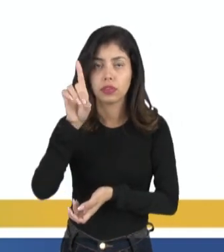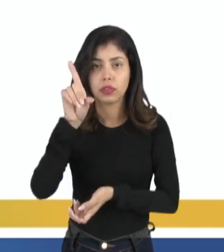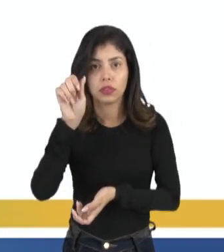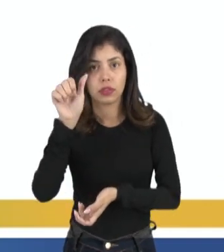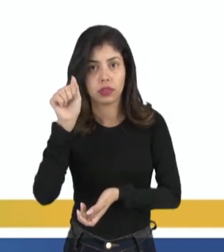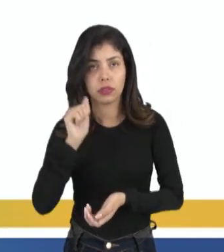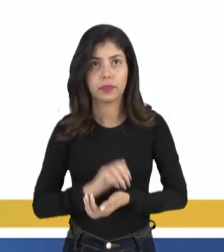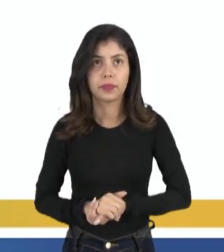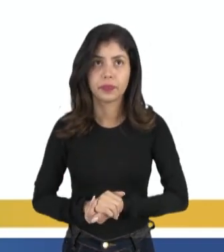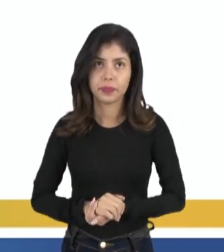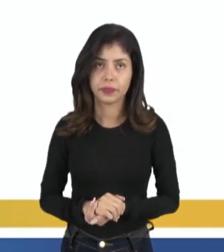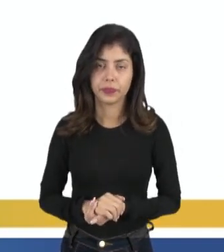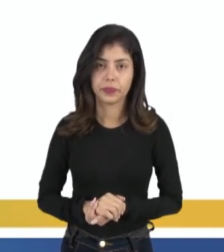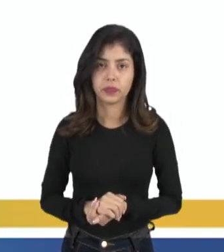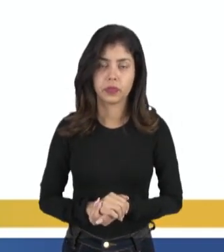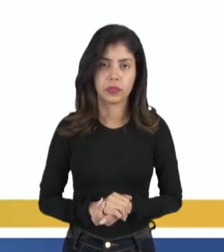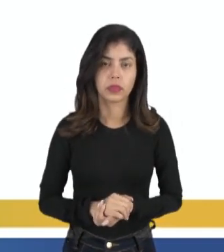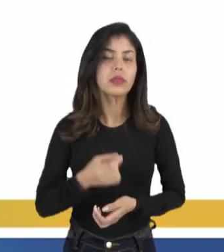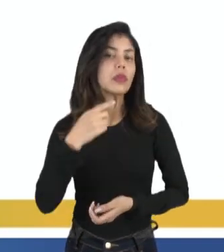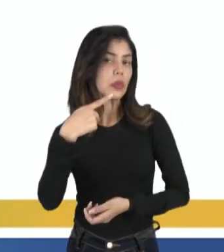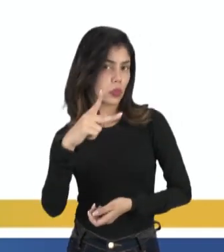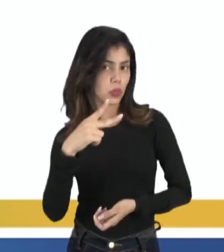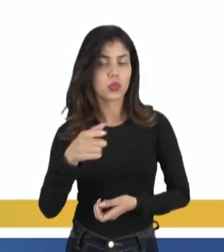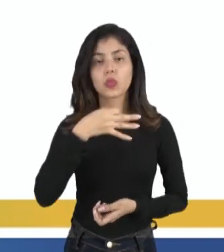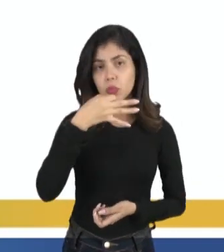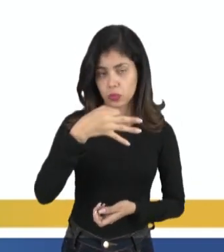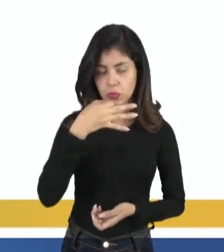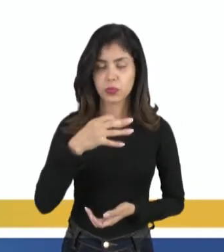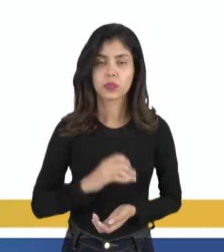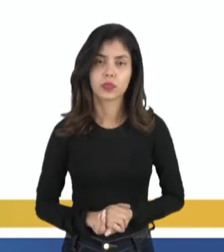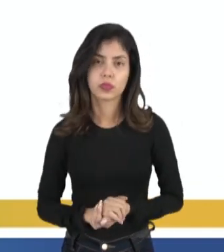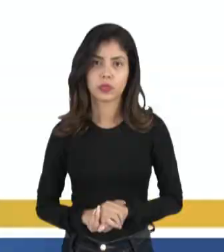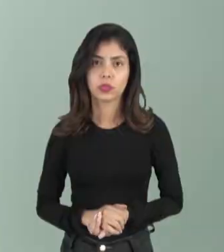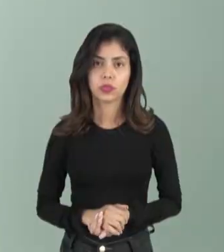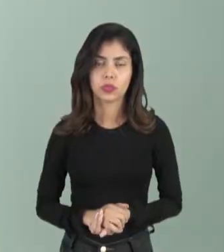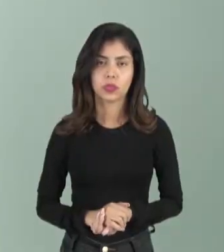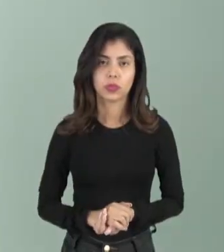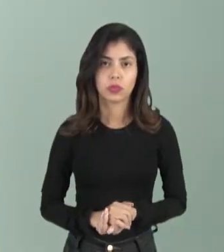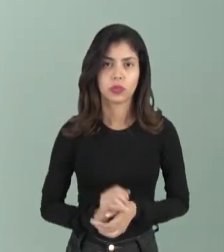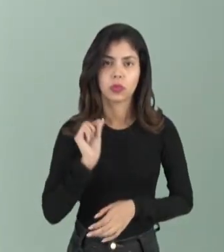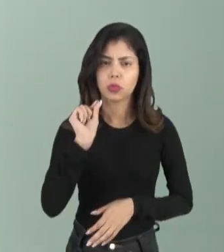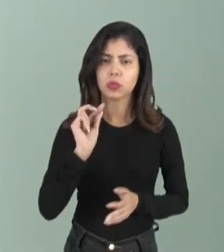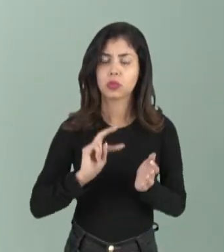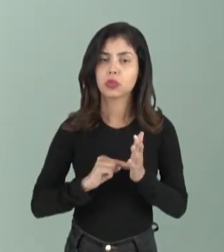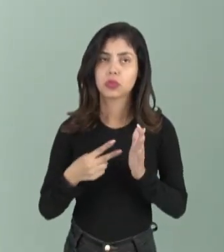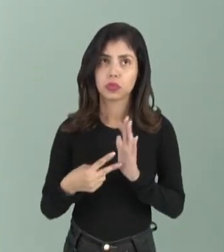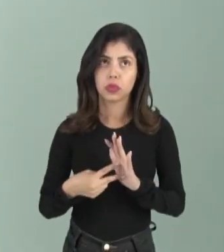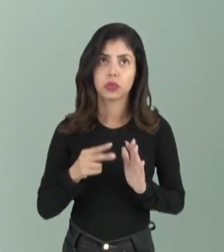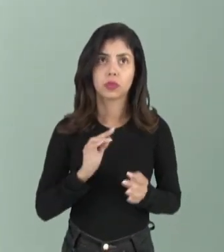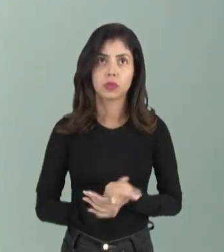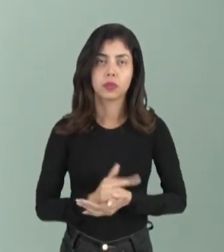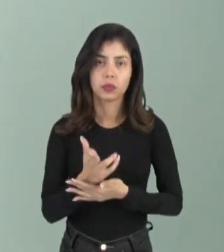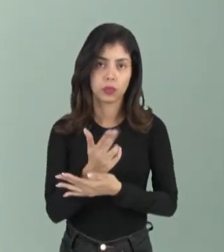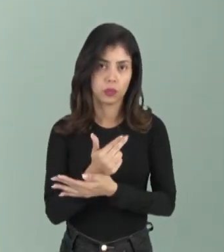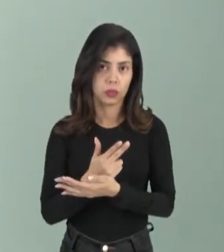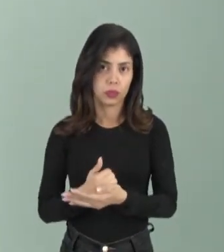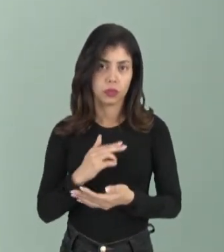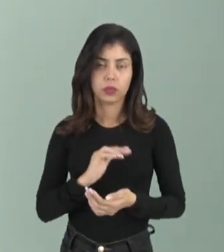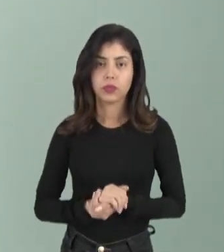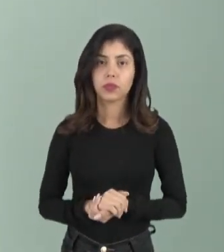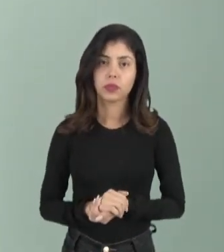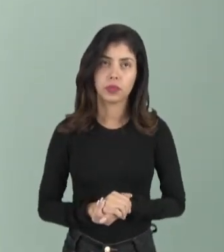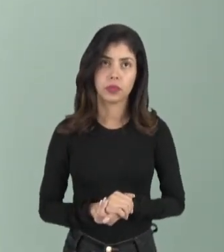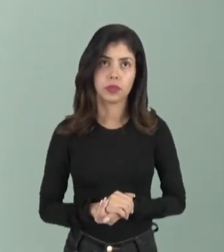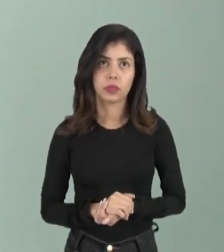vanguardas artísticas com as suas palavras o que que significa as vanguardas artísticas a